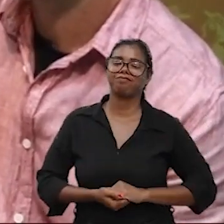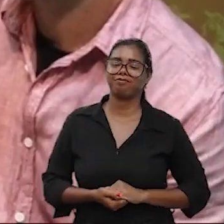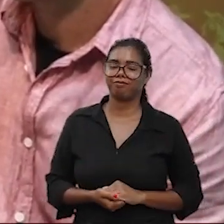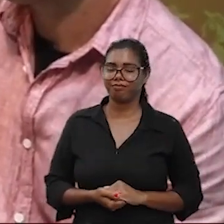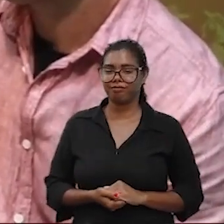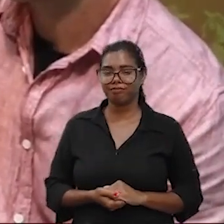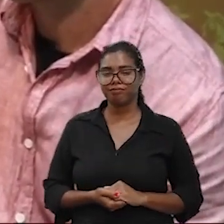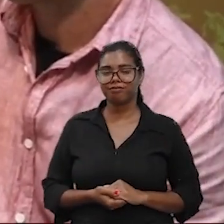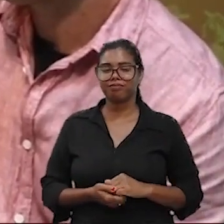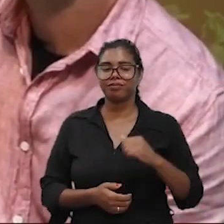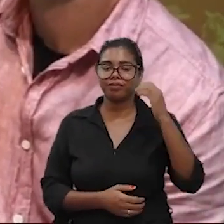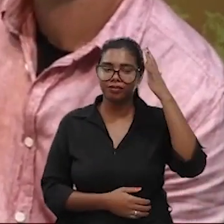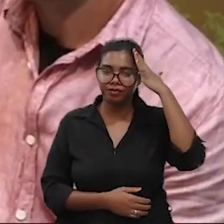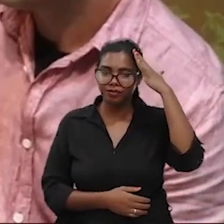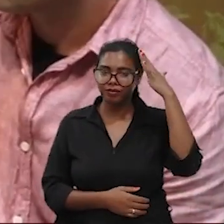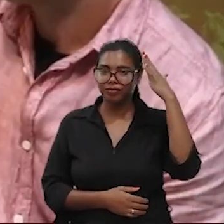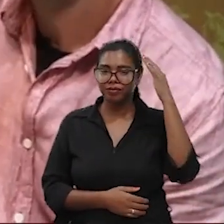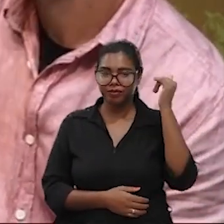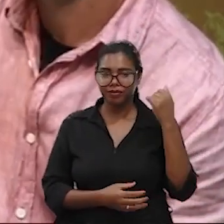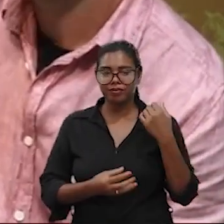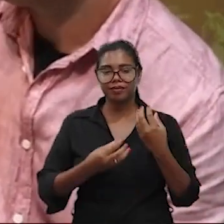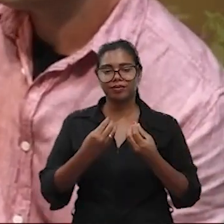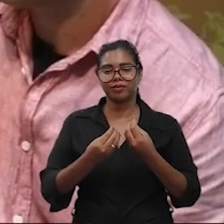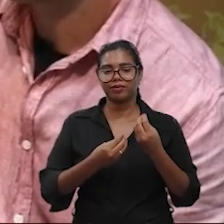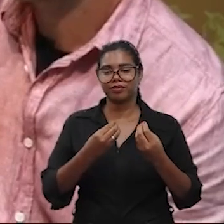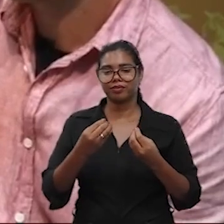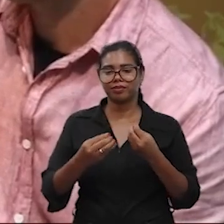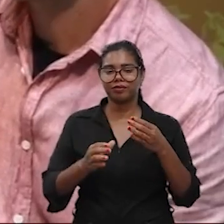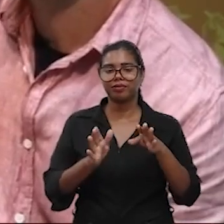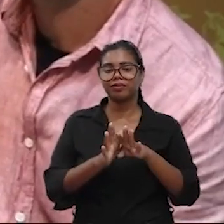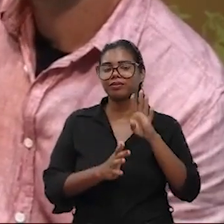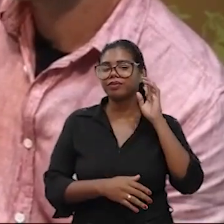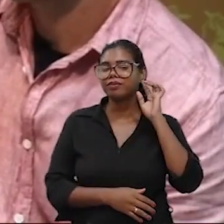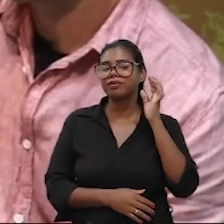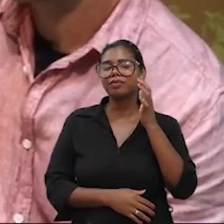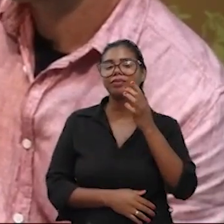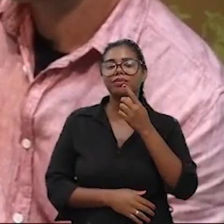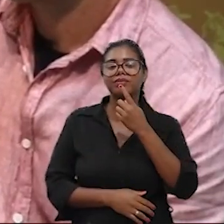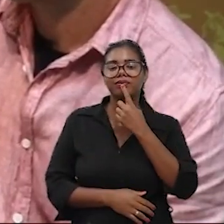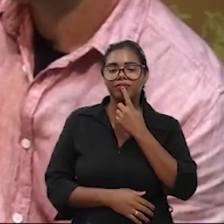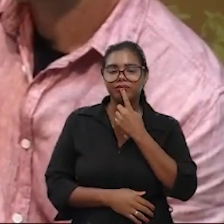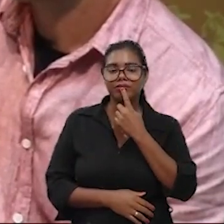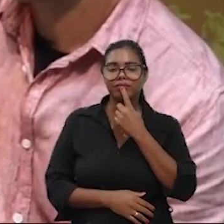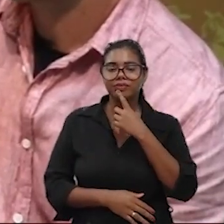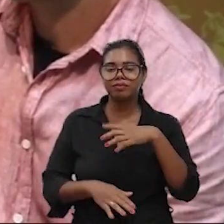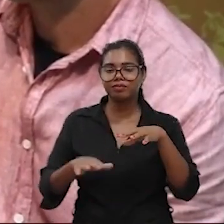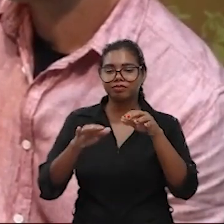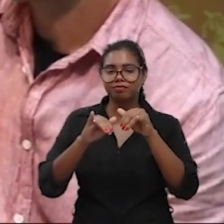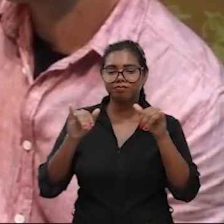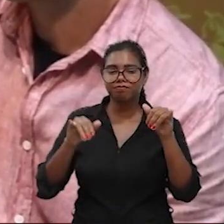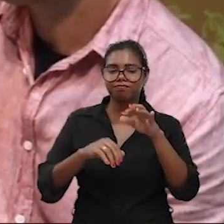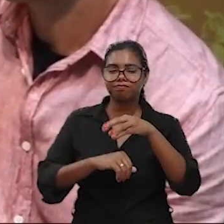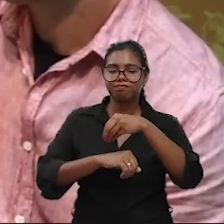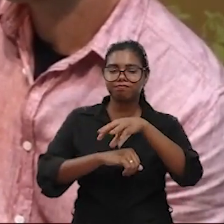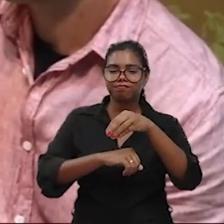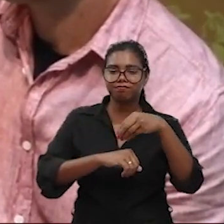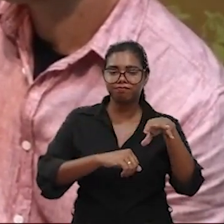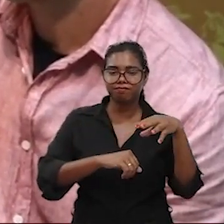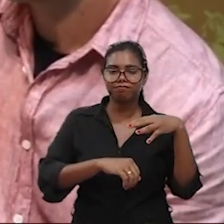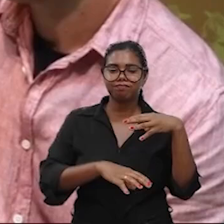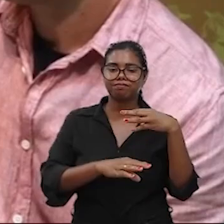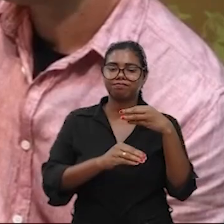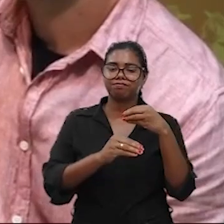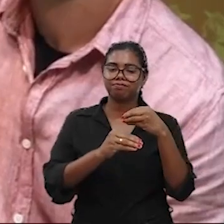saber como chegar, né, ao surdo essa mensagem, partindo, inclusive,